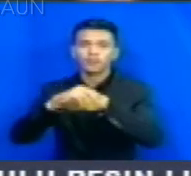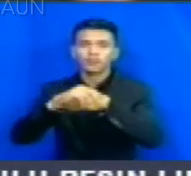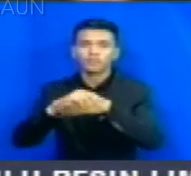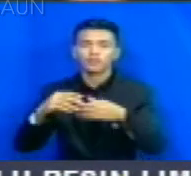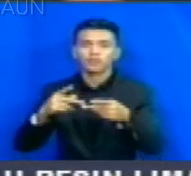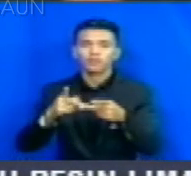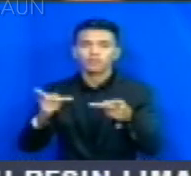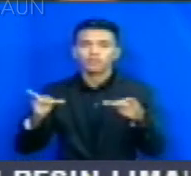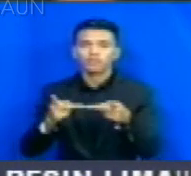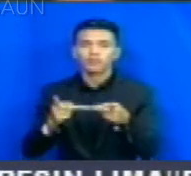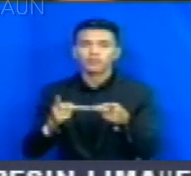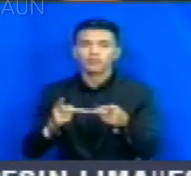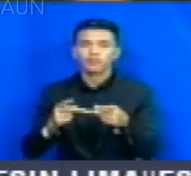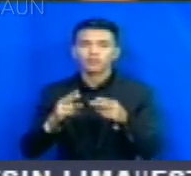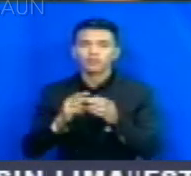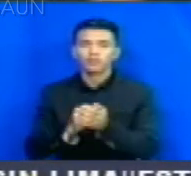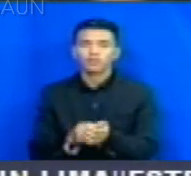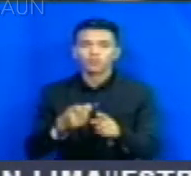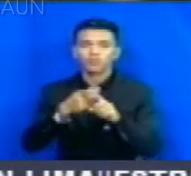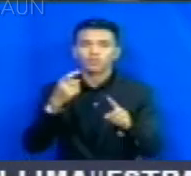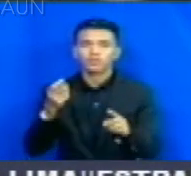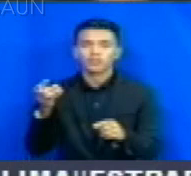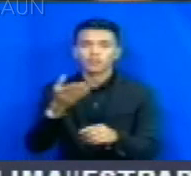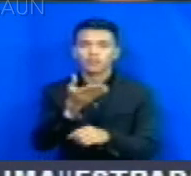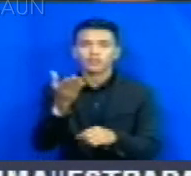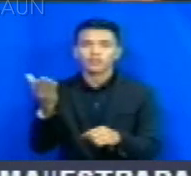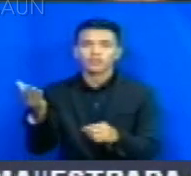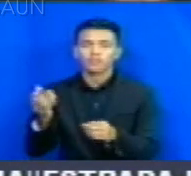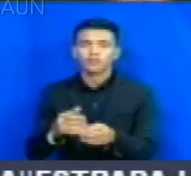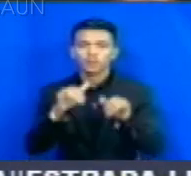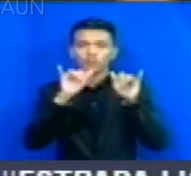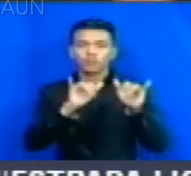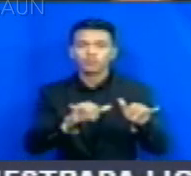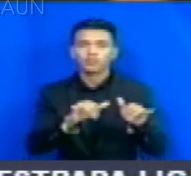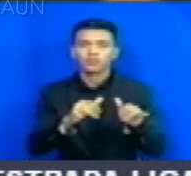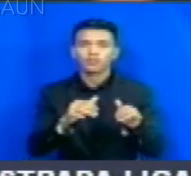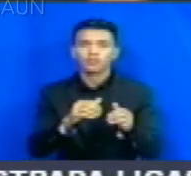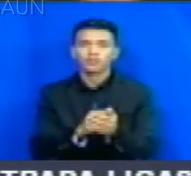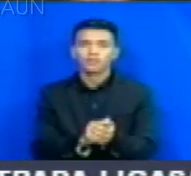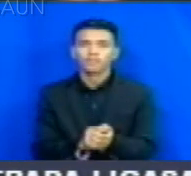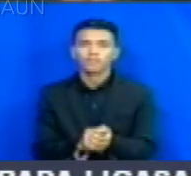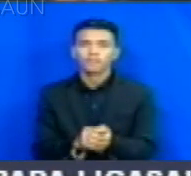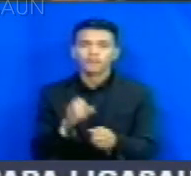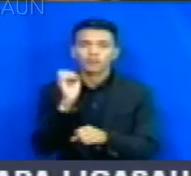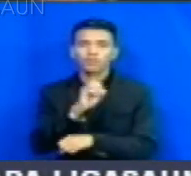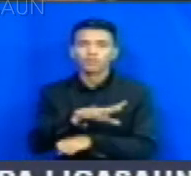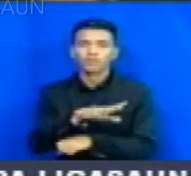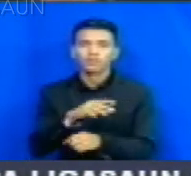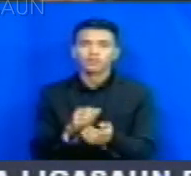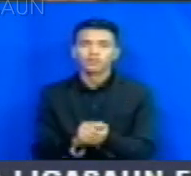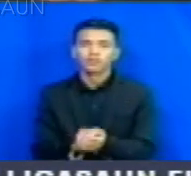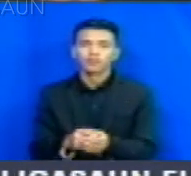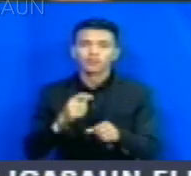Sirahutu. Família Sernebe, kusiki imi. Abandona sira libulu tempo para. E minha